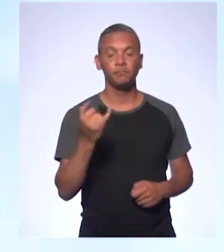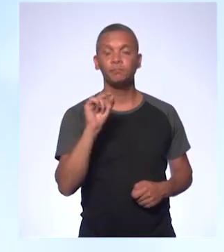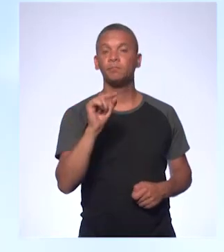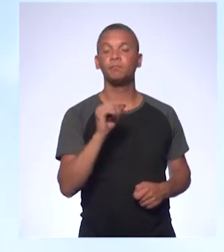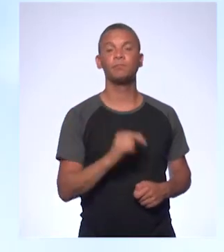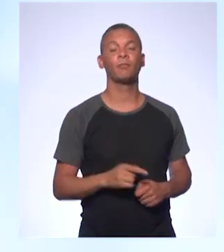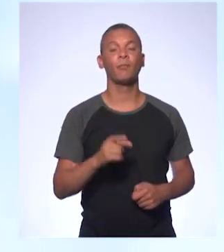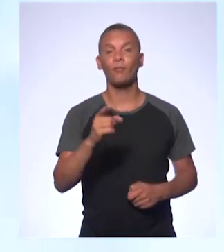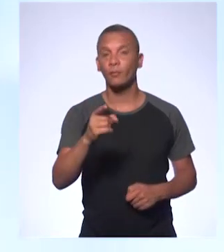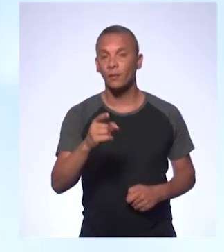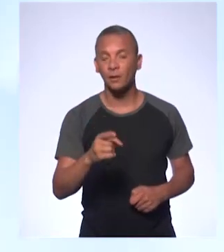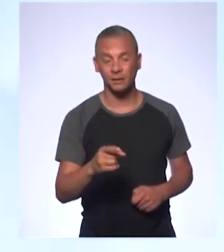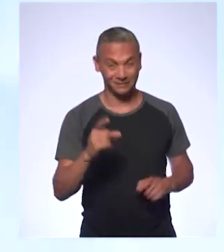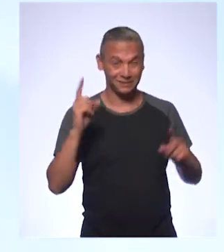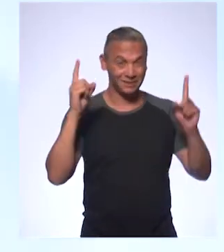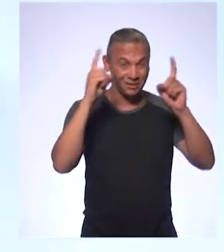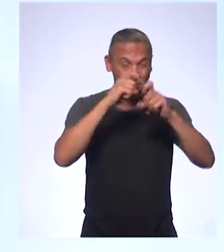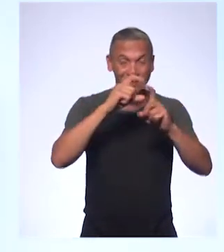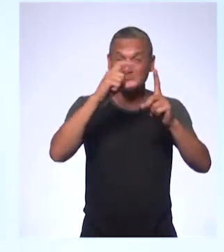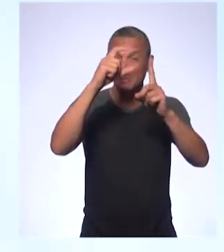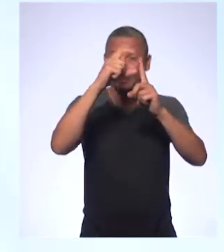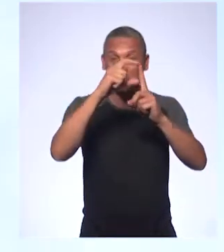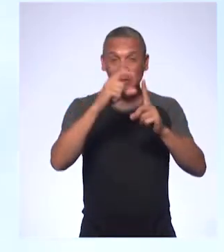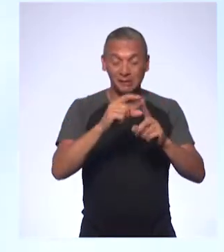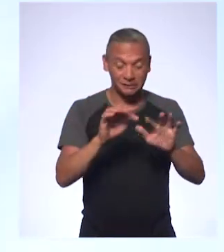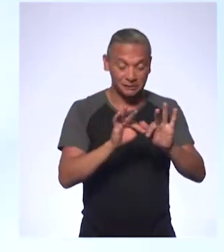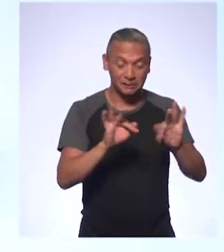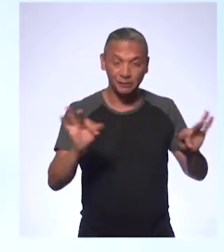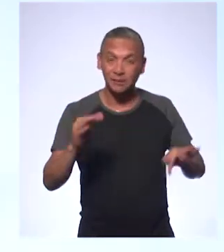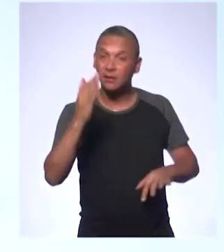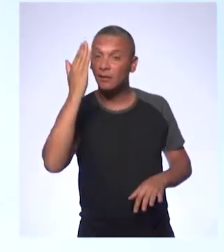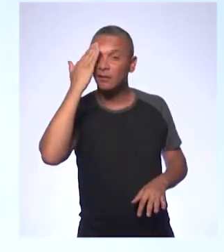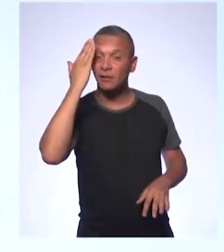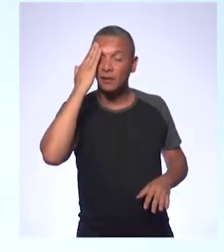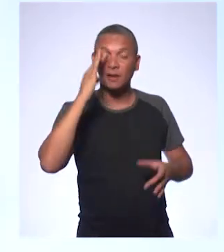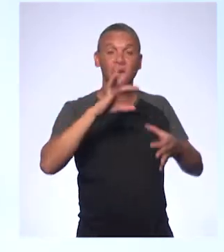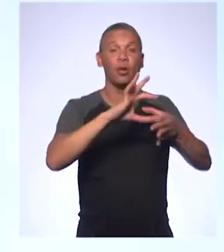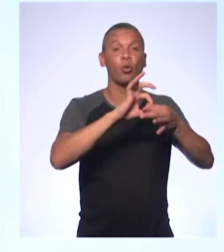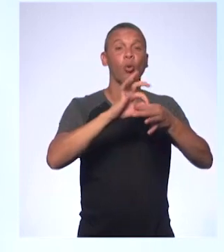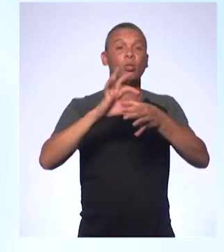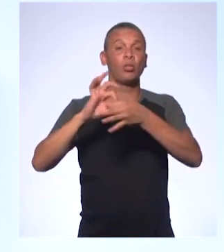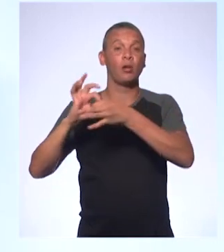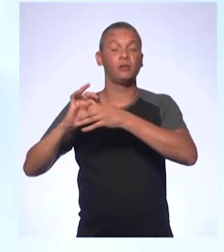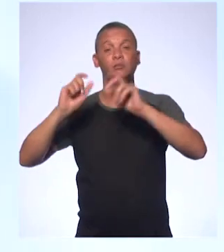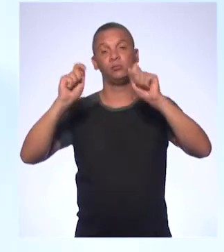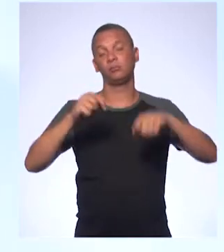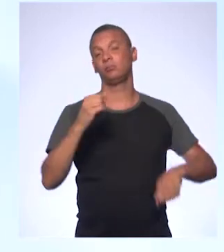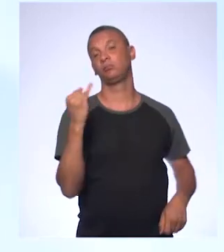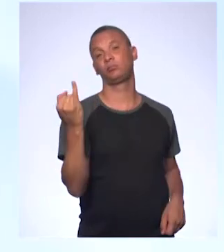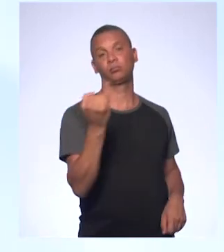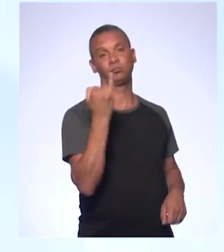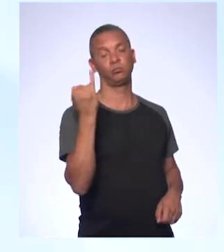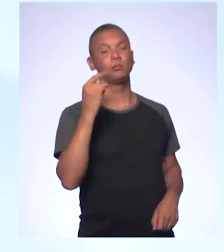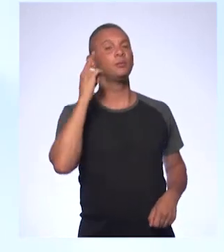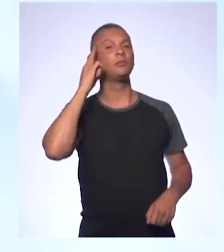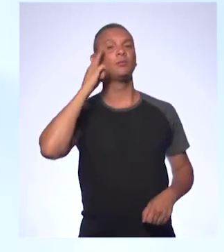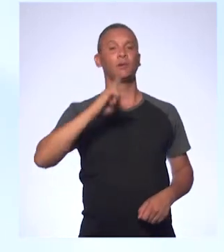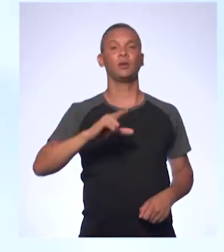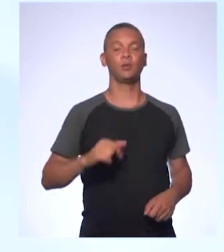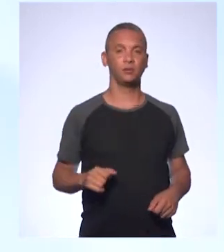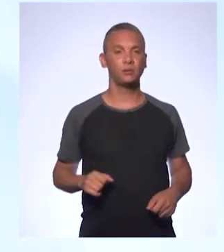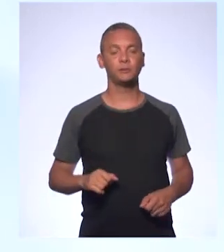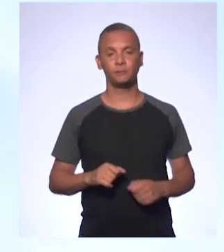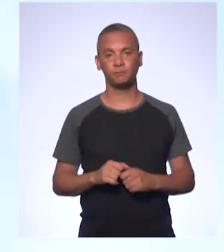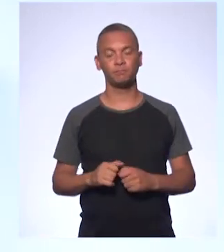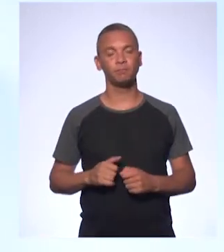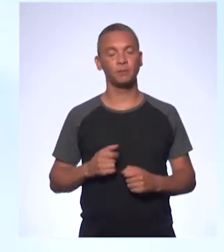se você teve dificuldade numa palavra, numa frase, tenta entender o contexto, né? E aí você vai, depois